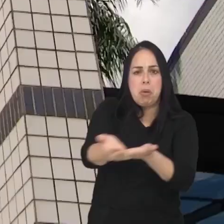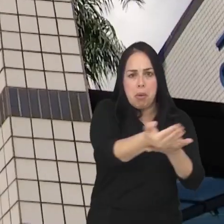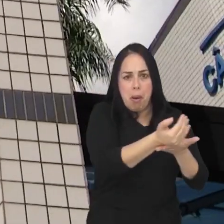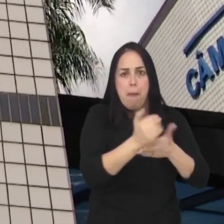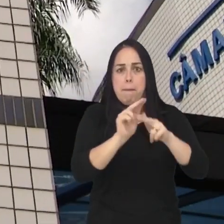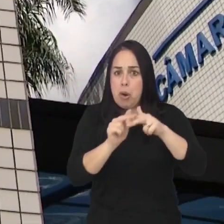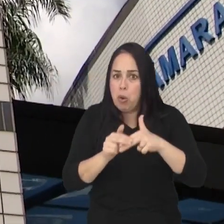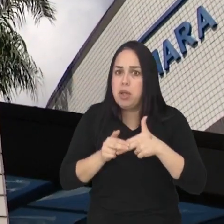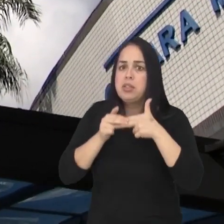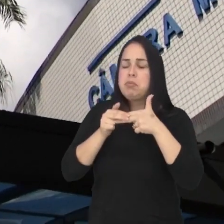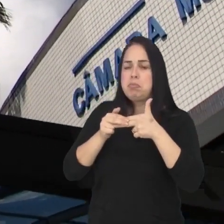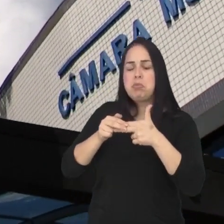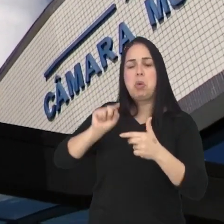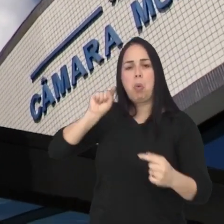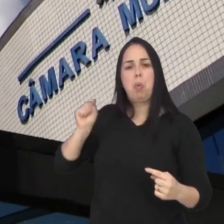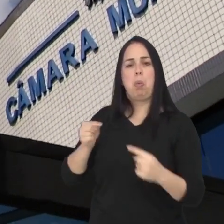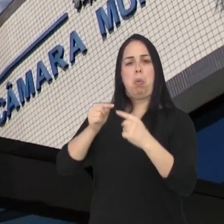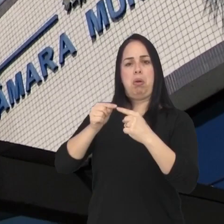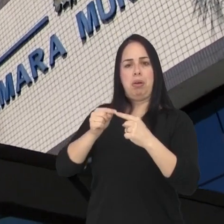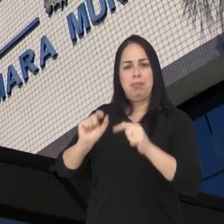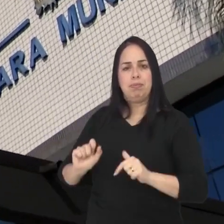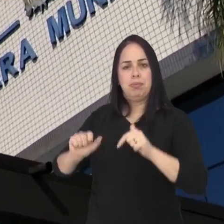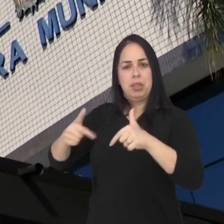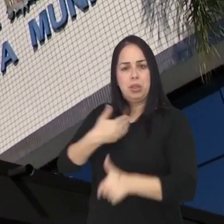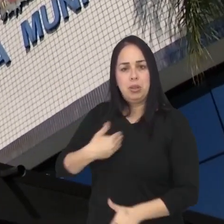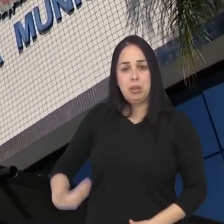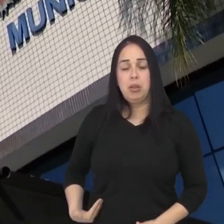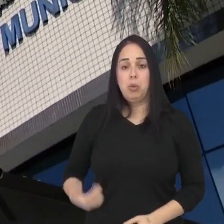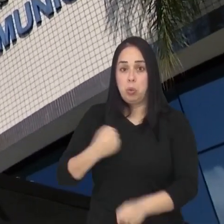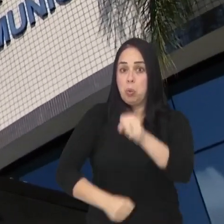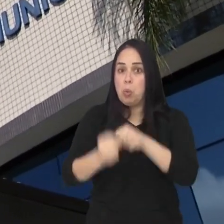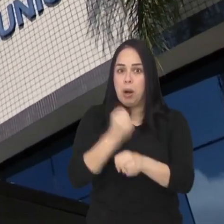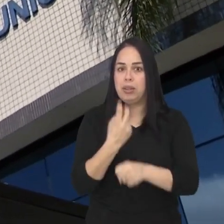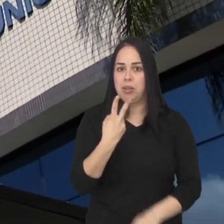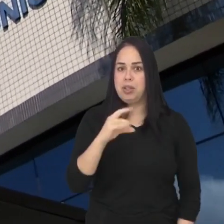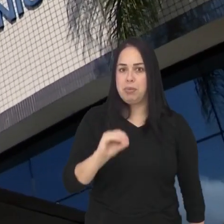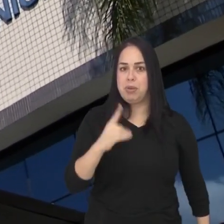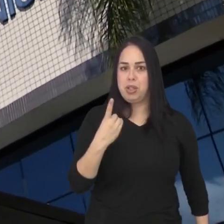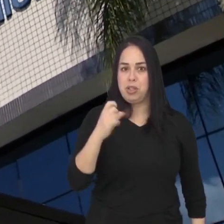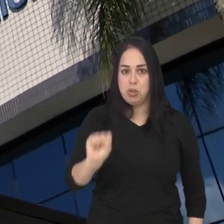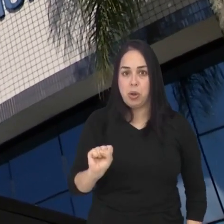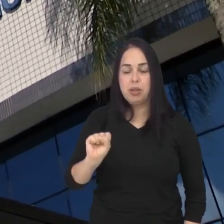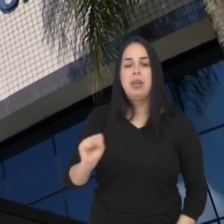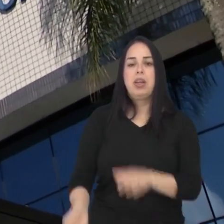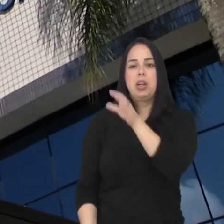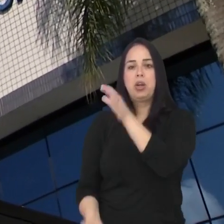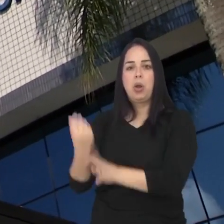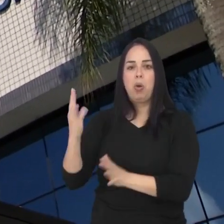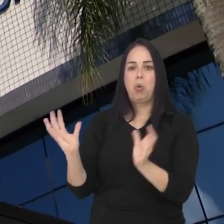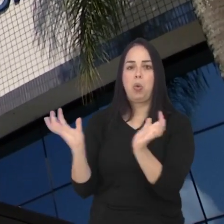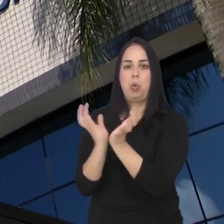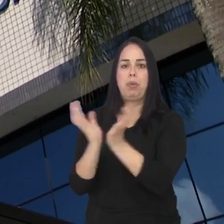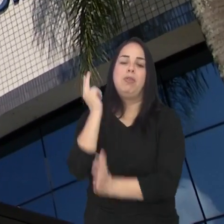tema motivou a Câmara Municipal a criar, em 2018, a Frente Parlamentar de Apoio à Pessoa com